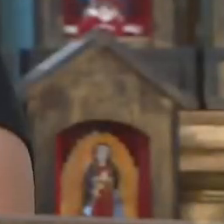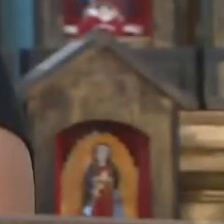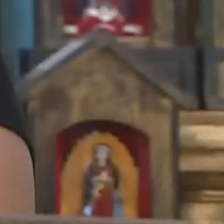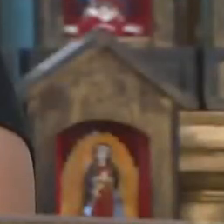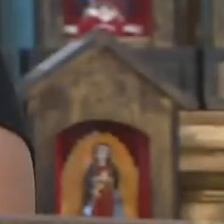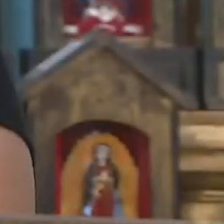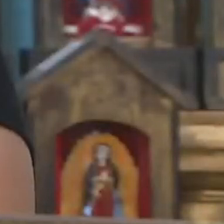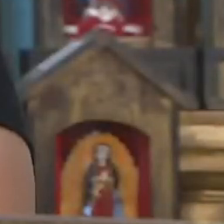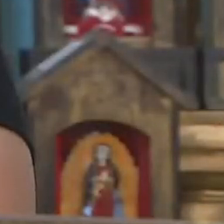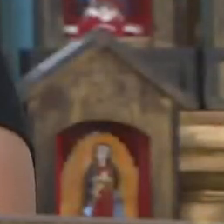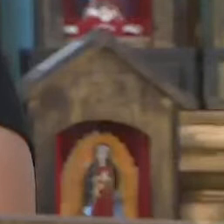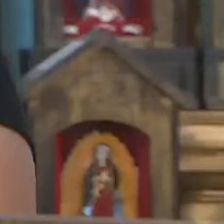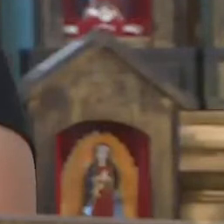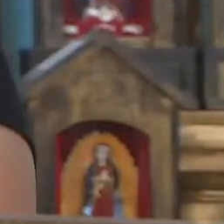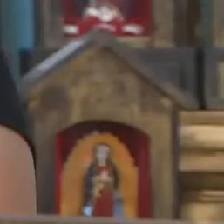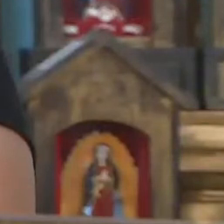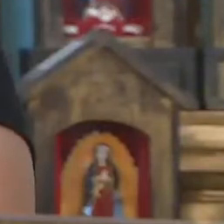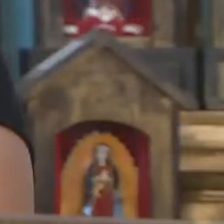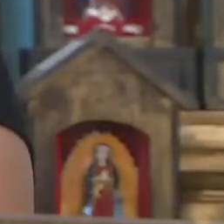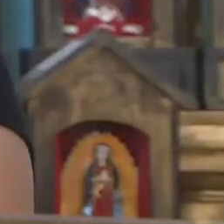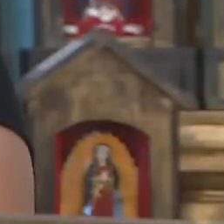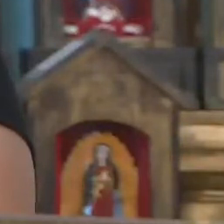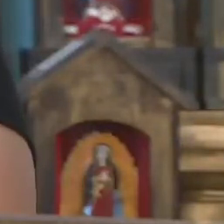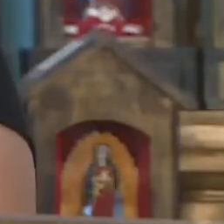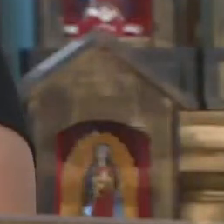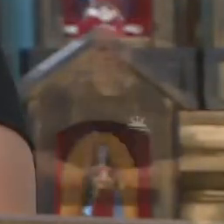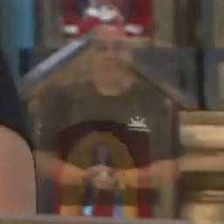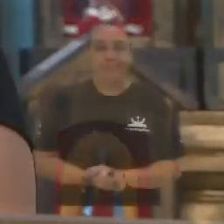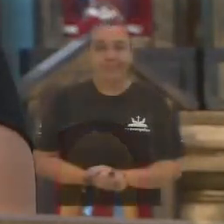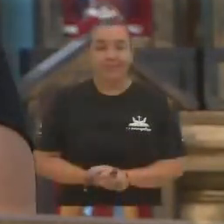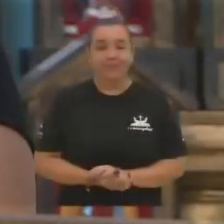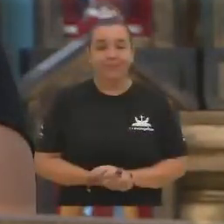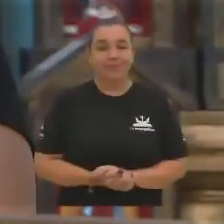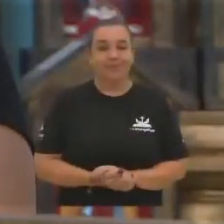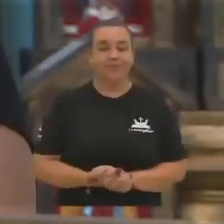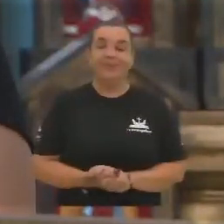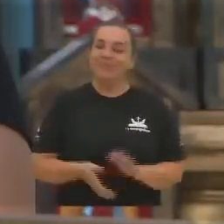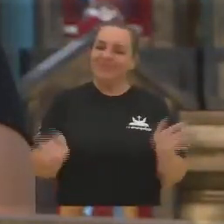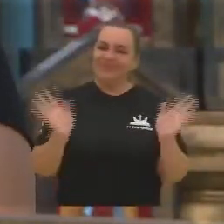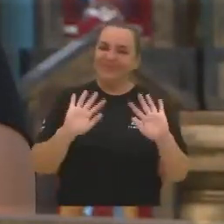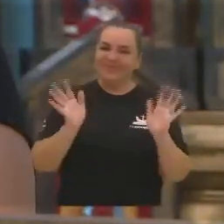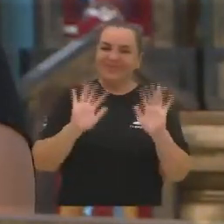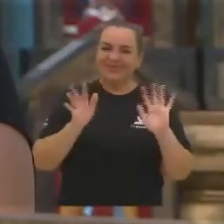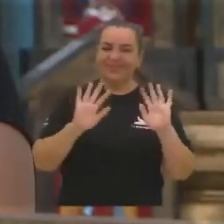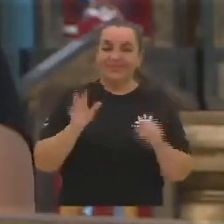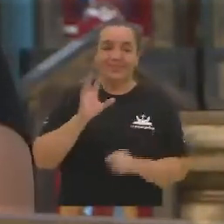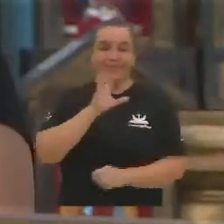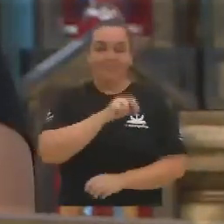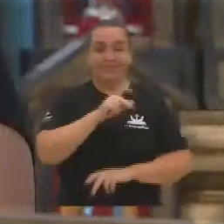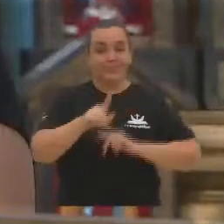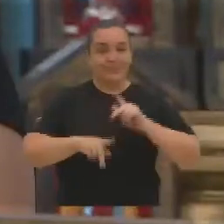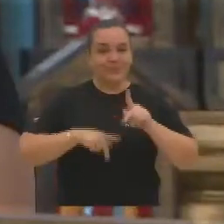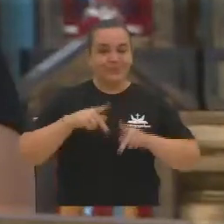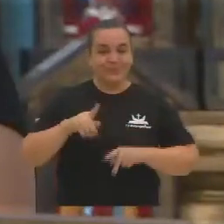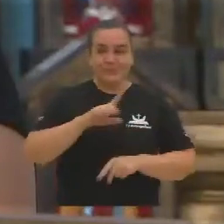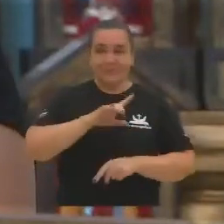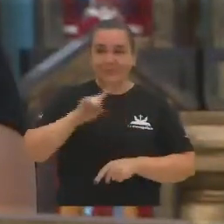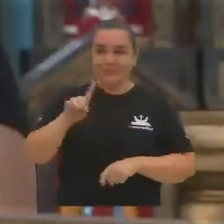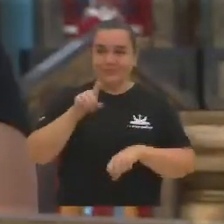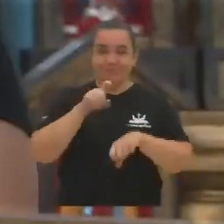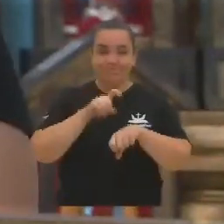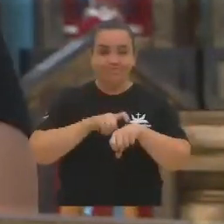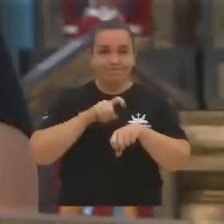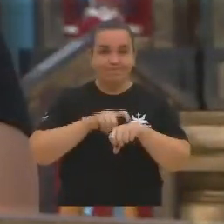Amado povo de Deus, é tempo de preparação para o Natal do Senhor. Tempo de